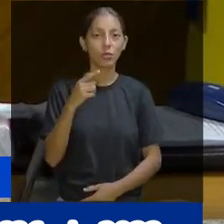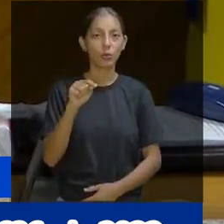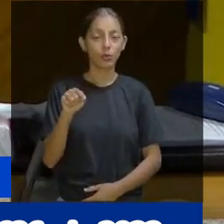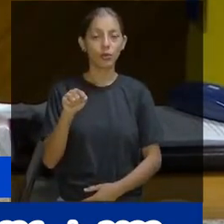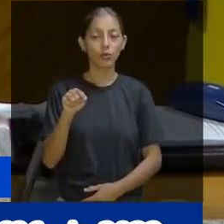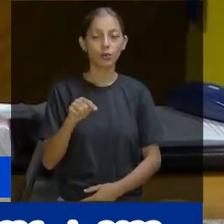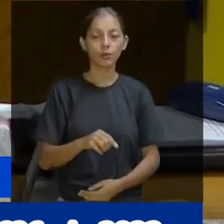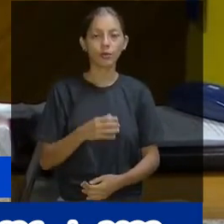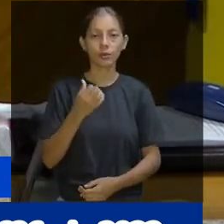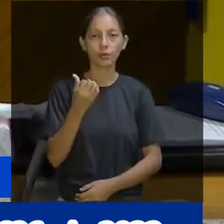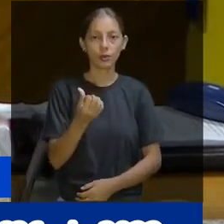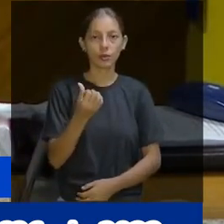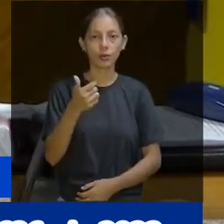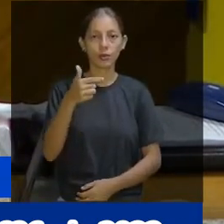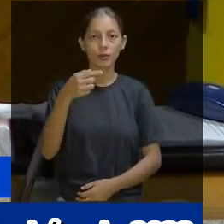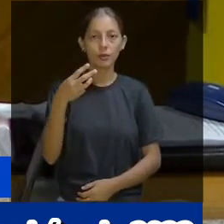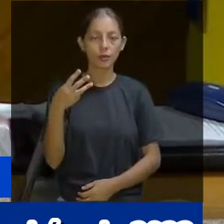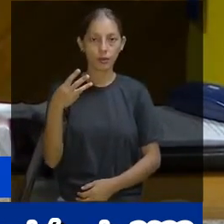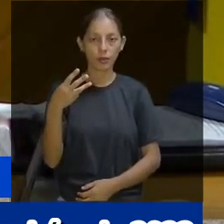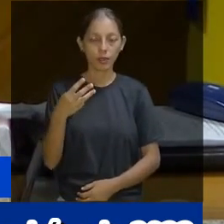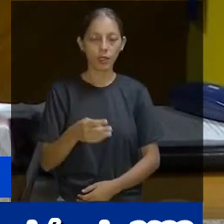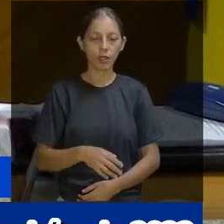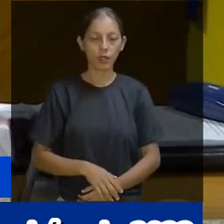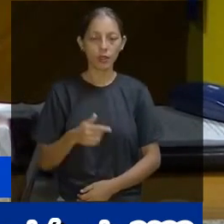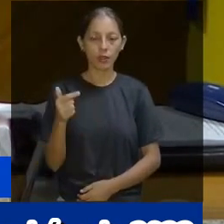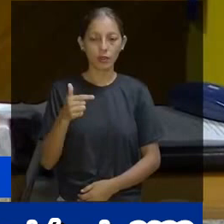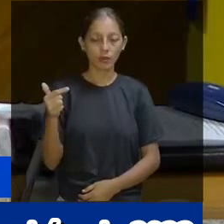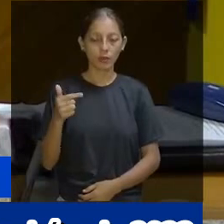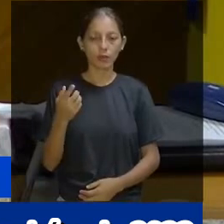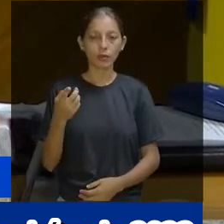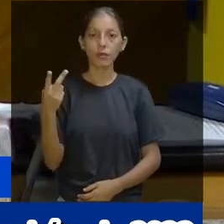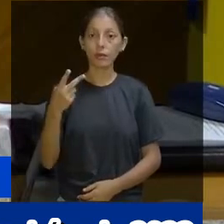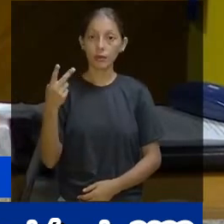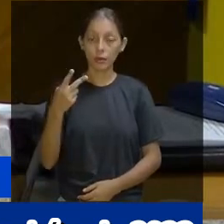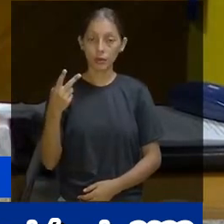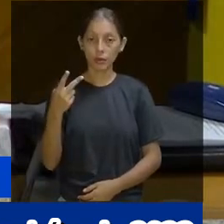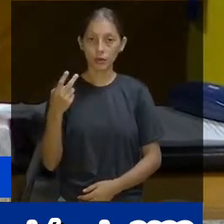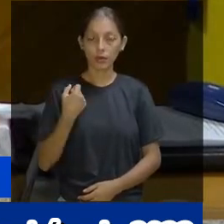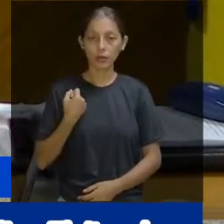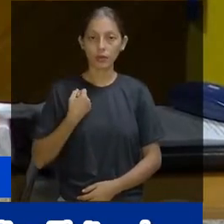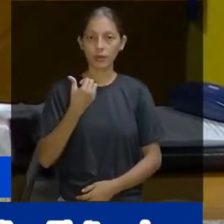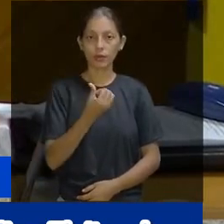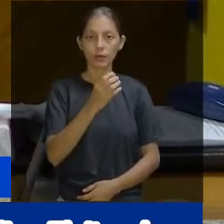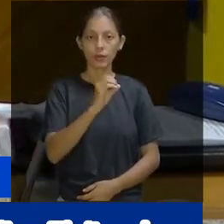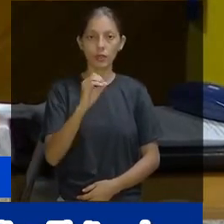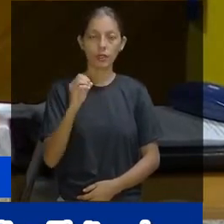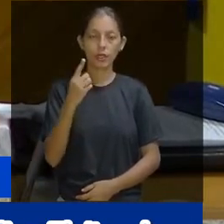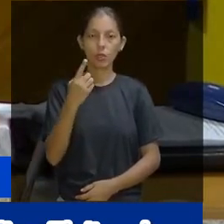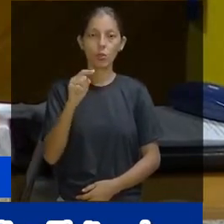601.636 de 2022, e o segundo, embargo na representação especial